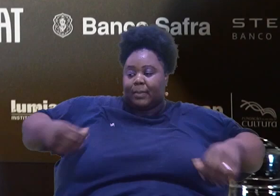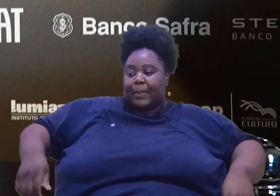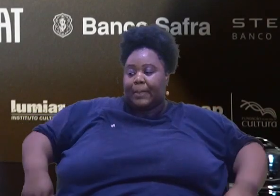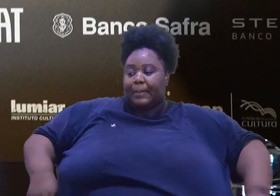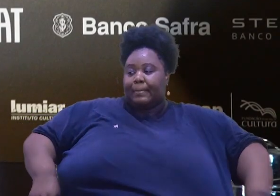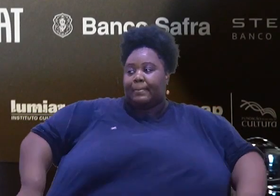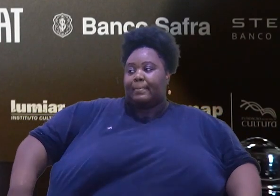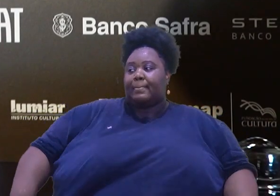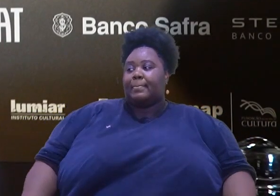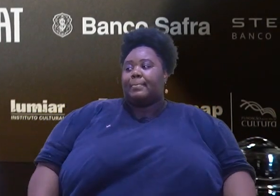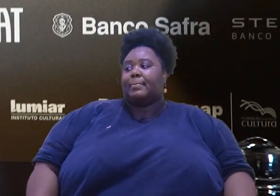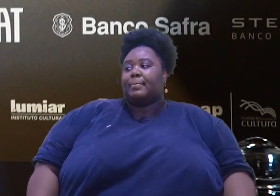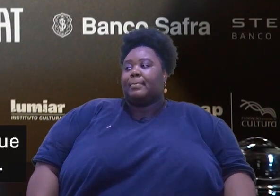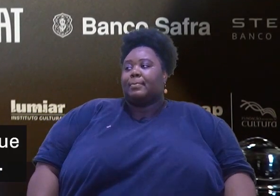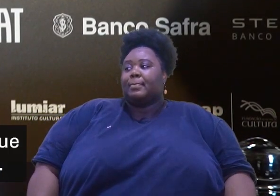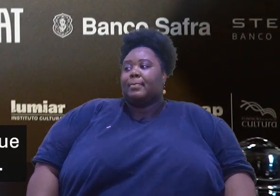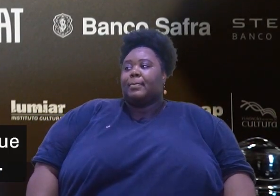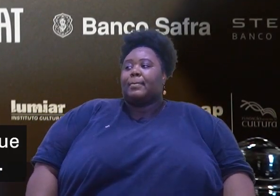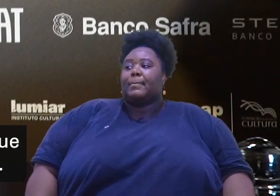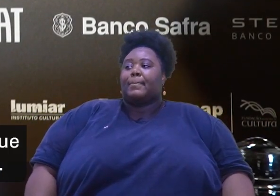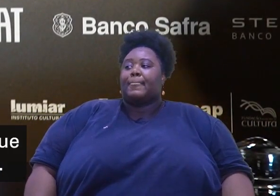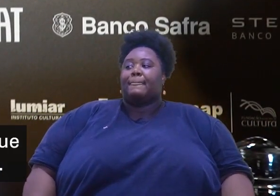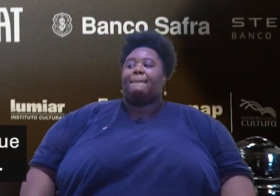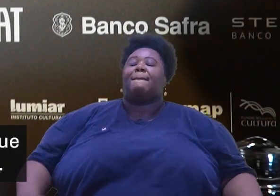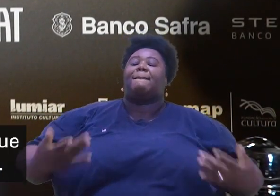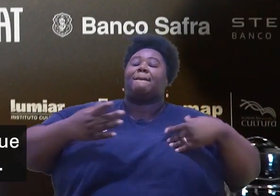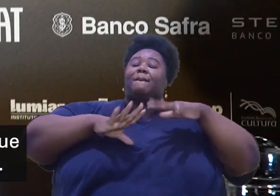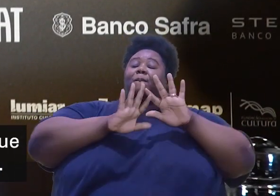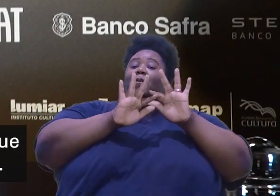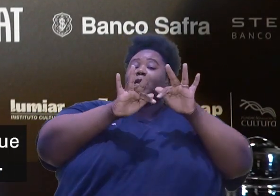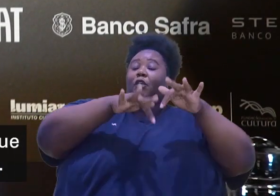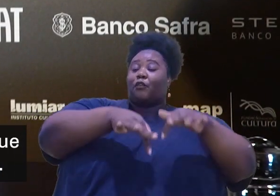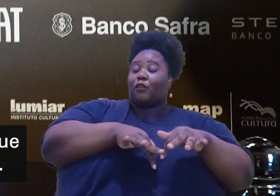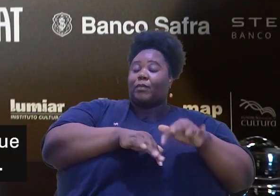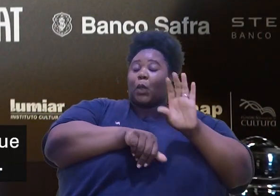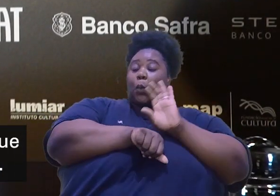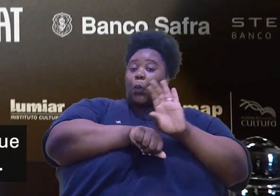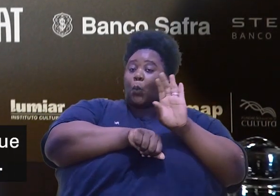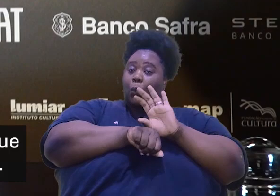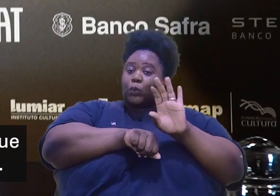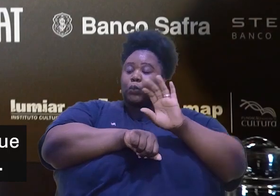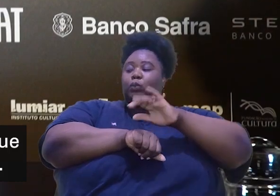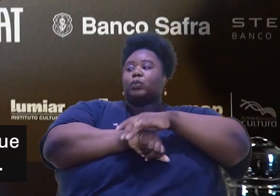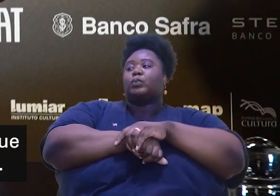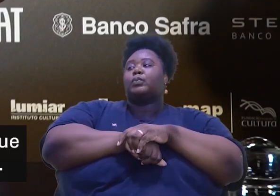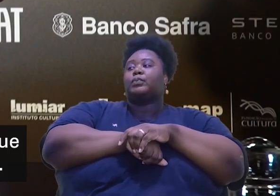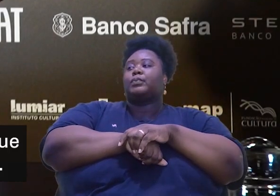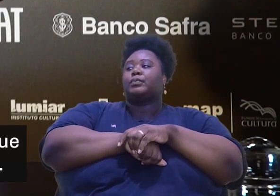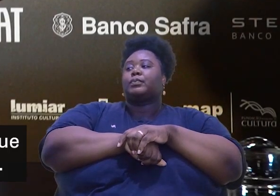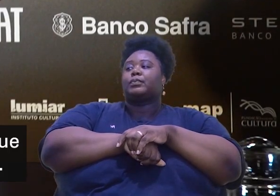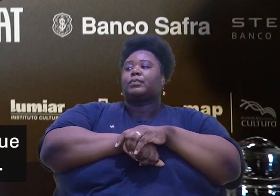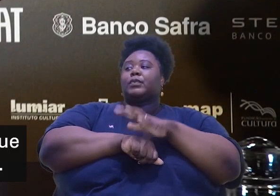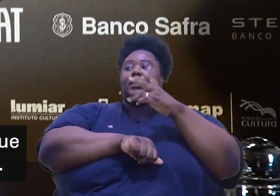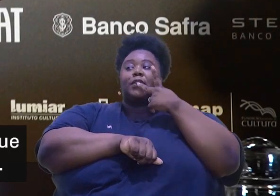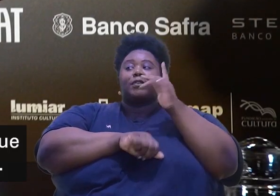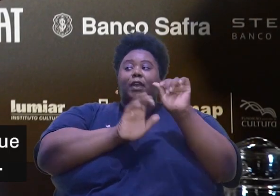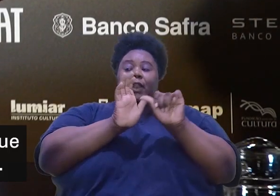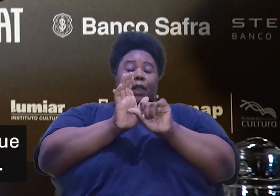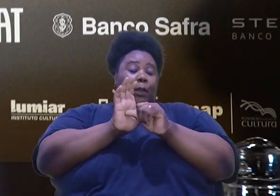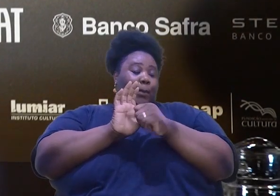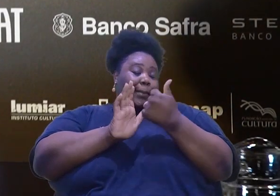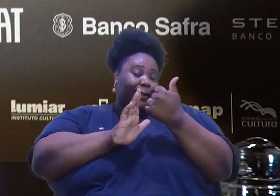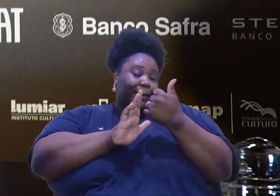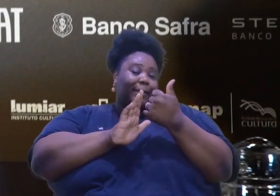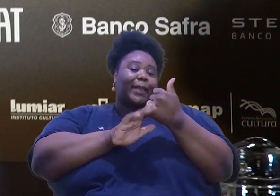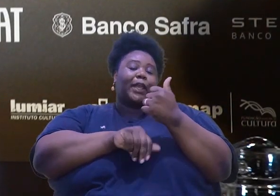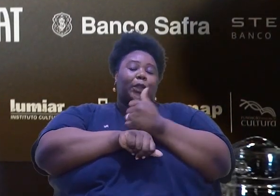andar de cima, termino o curso primário, que eu digo que foi o meu primeiro prêmio de